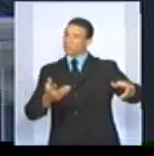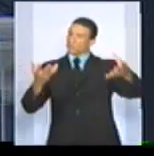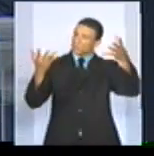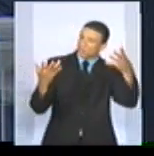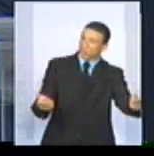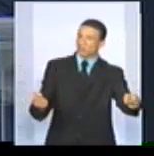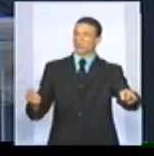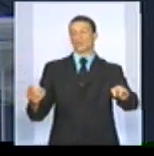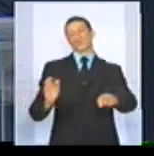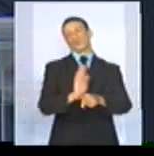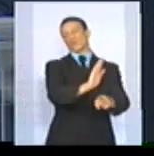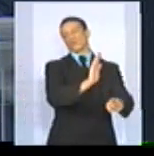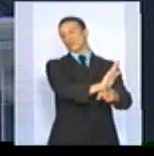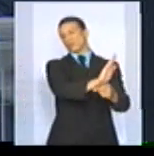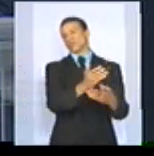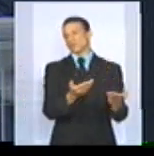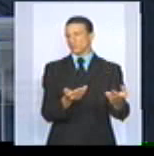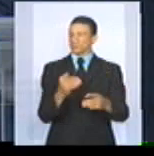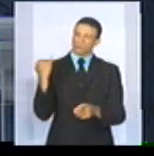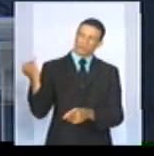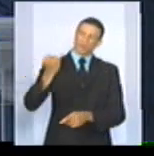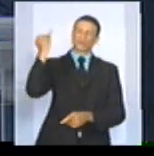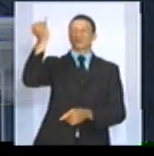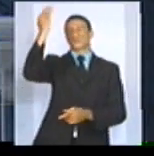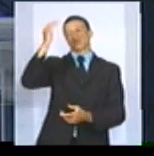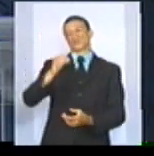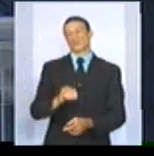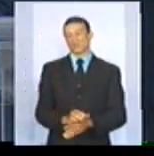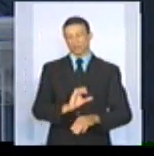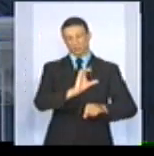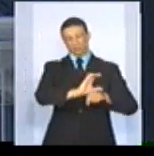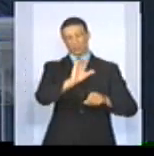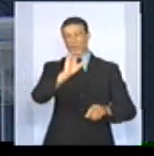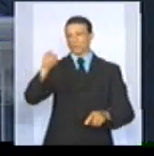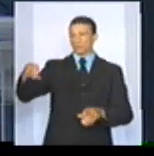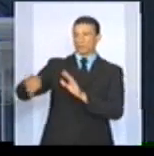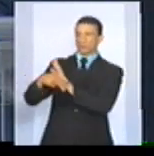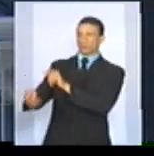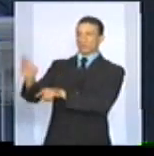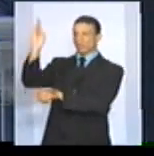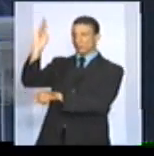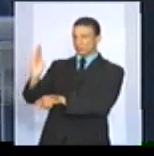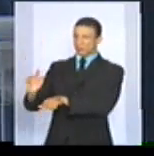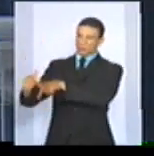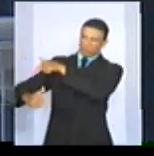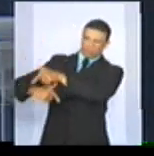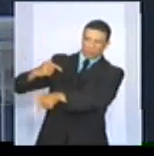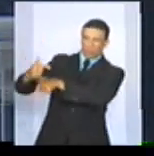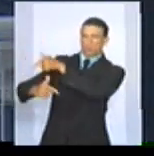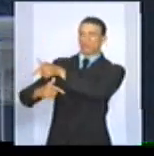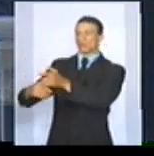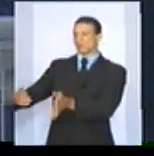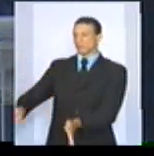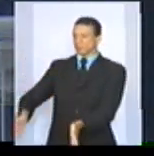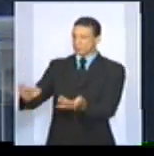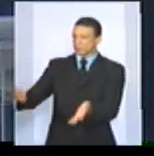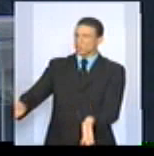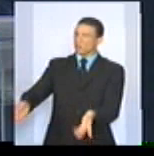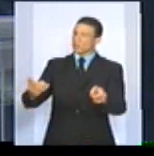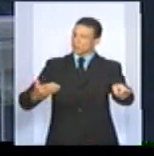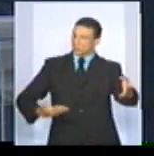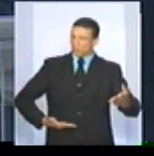jurídica, aspecto de suma importância, na medida em que a Constituição brasileira protege de forma privilegiada o